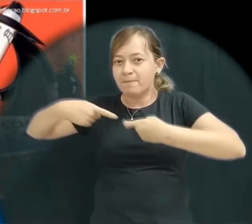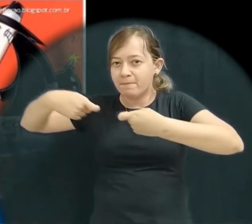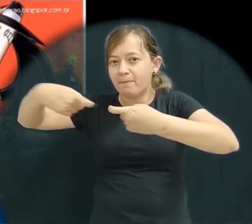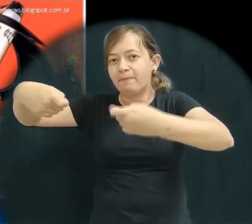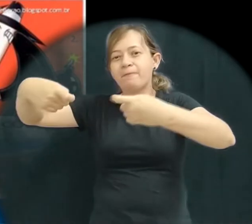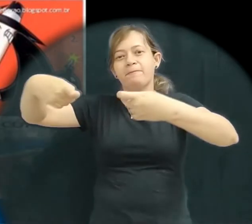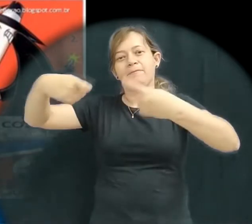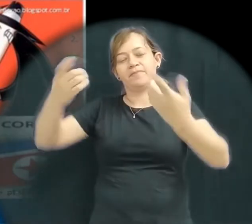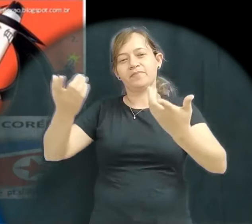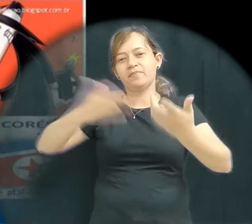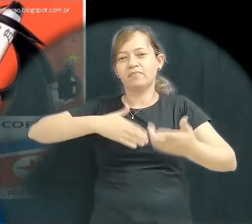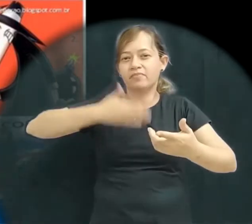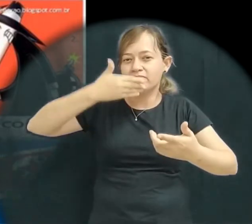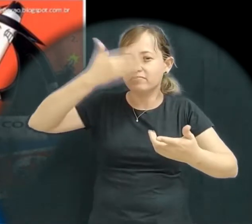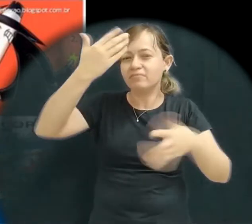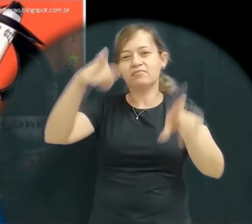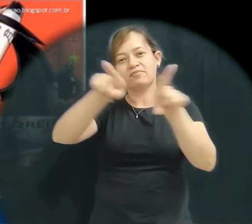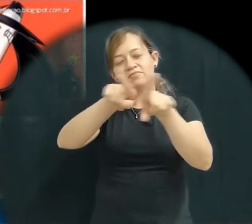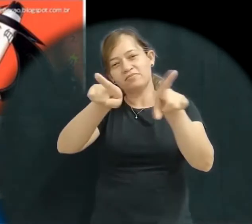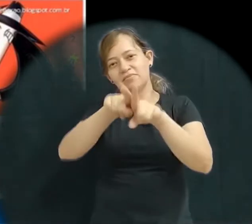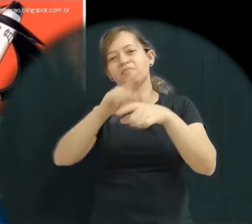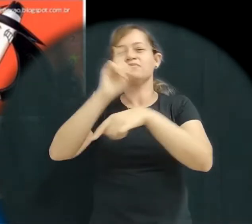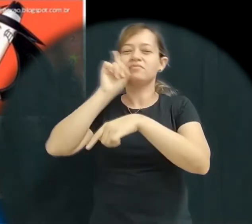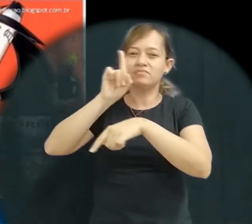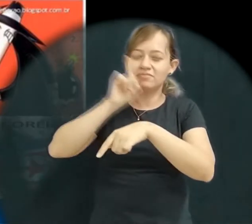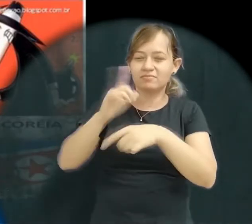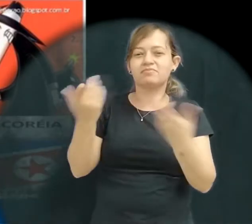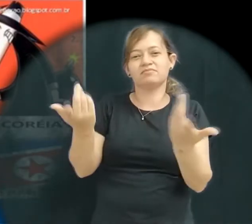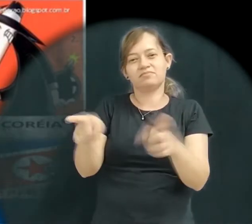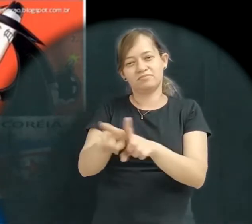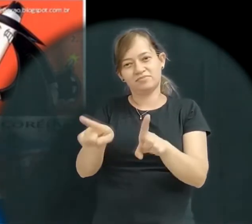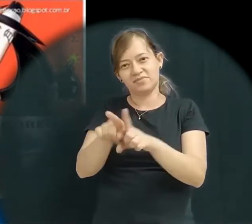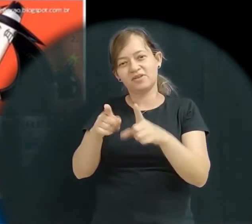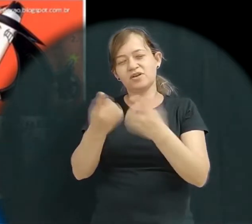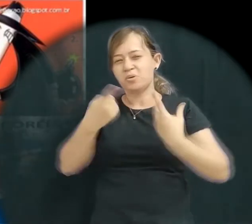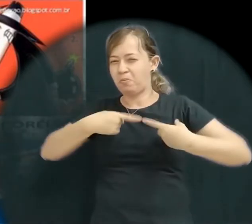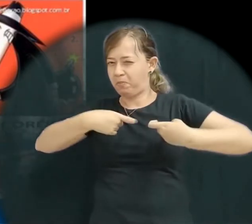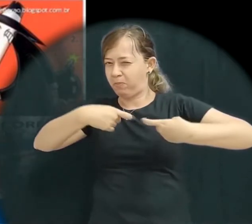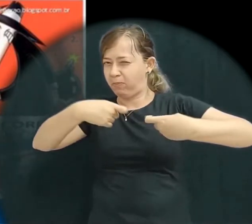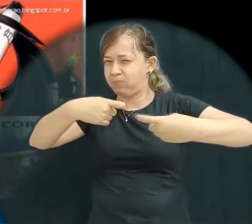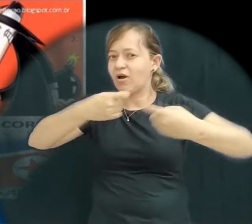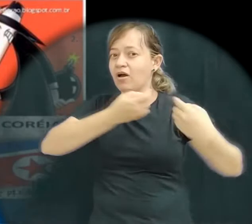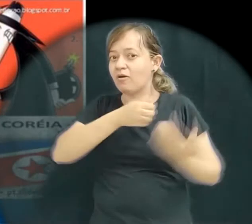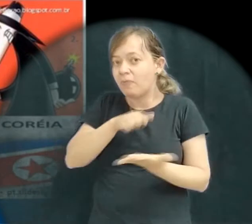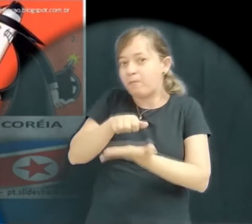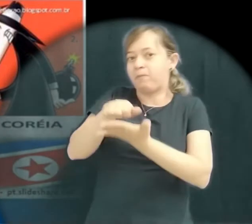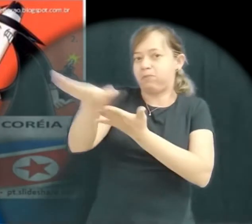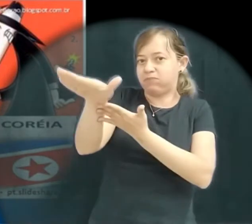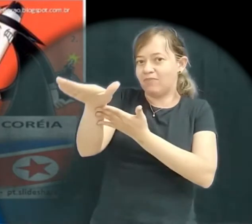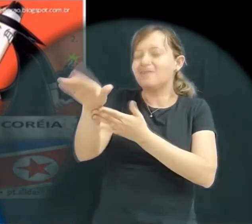no Vietnã do Norte e Vietnã do Sul se enfrentando, e Estados Unidos se envolveu nessa guerra para tentar expulsar